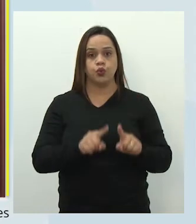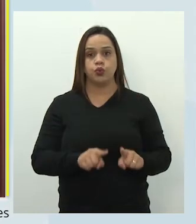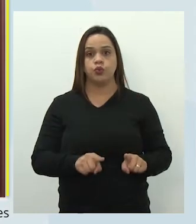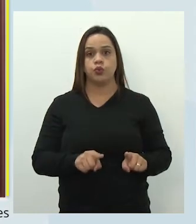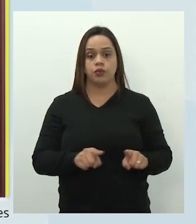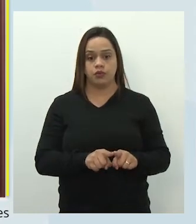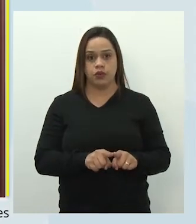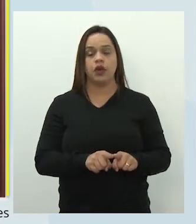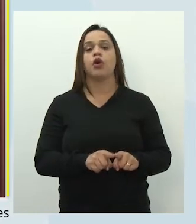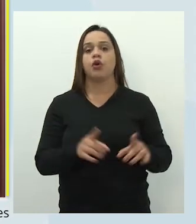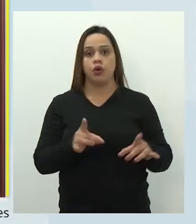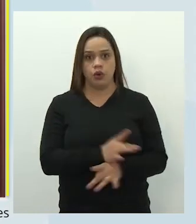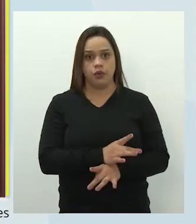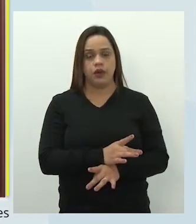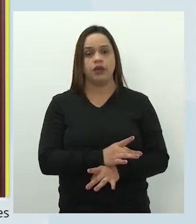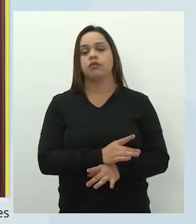completo, certo?